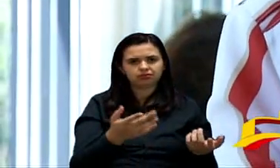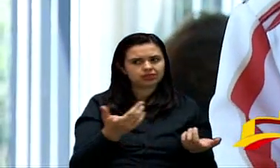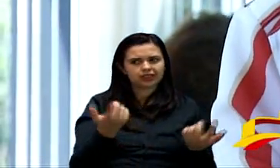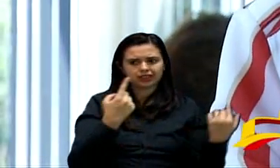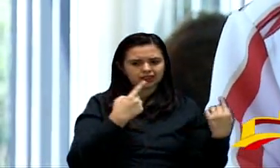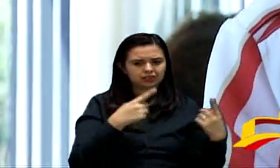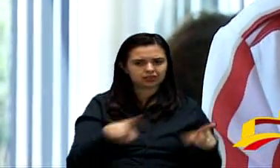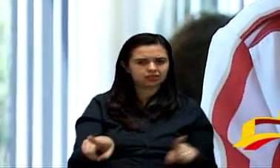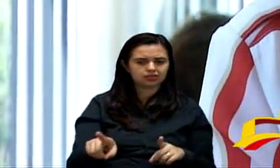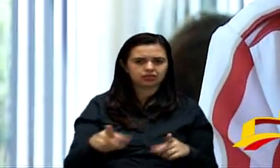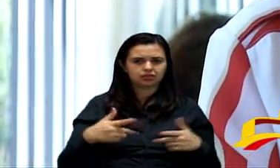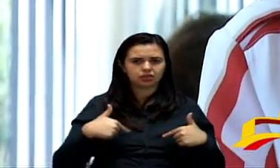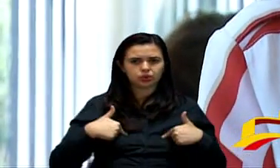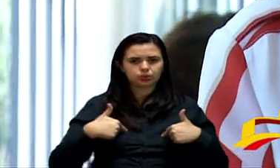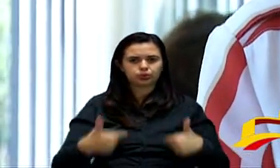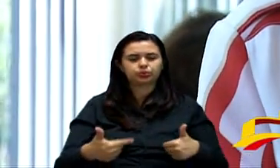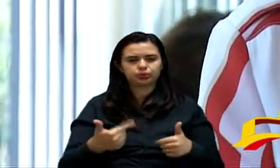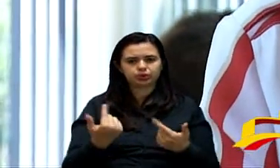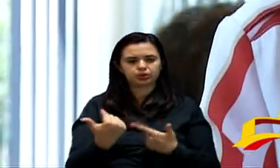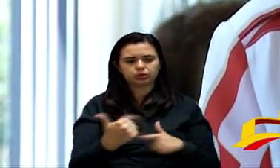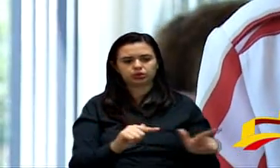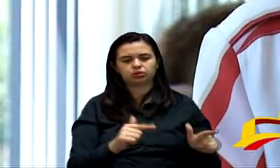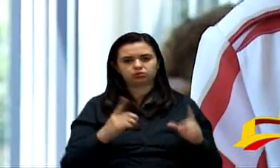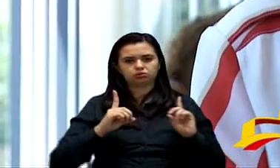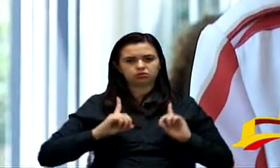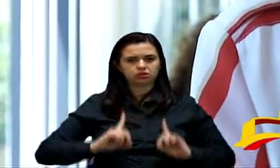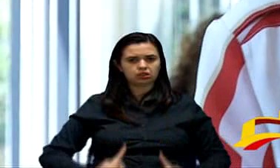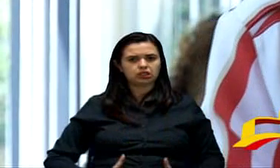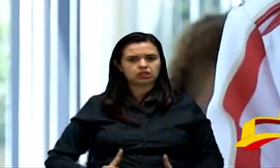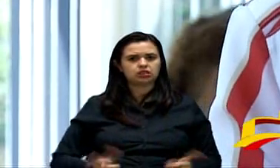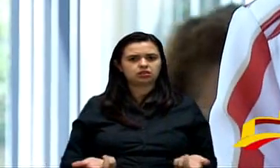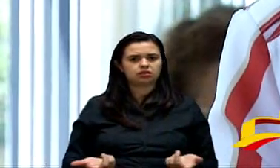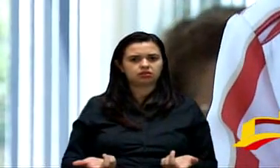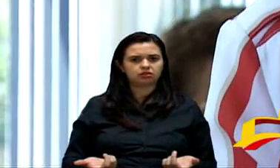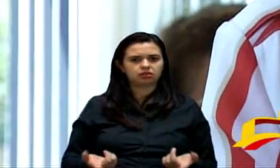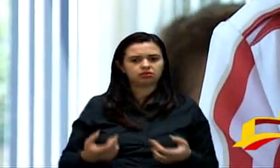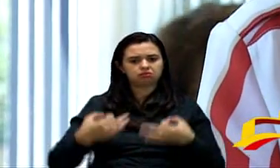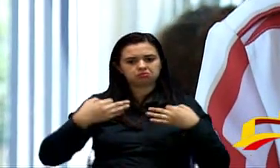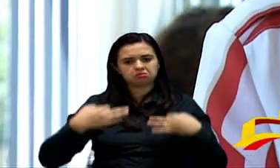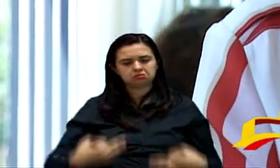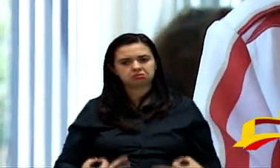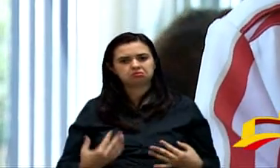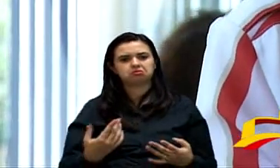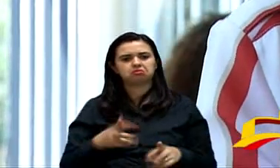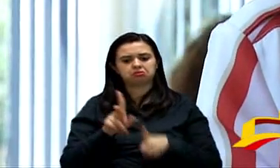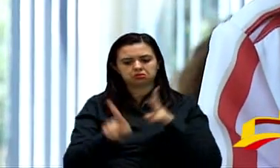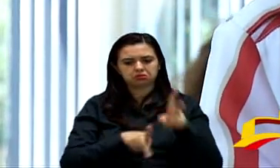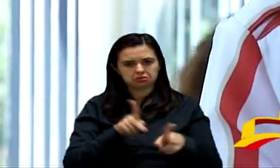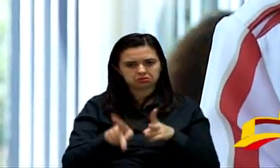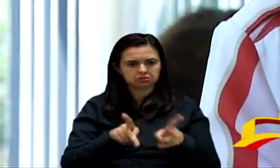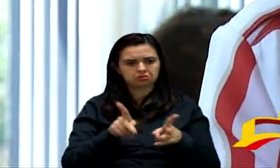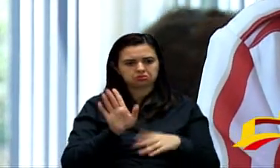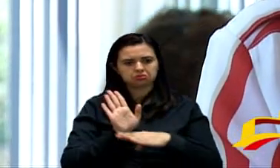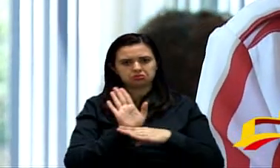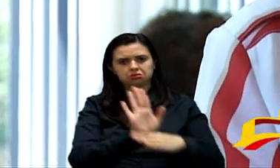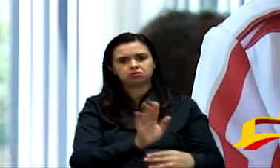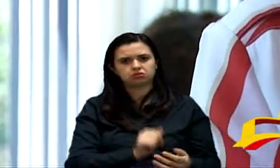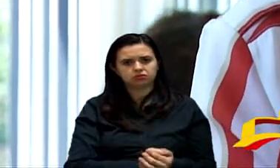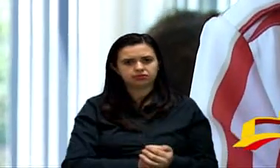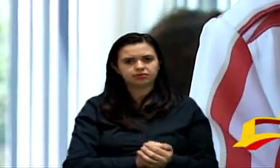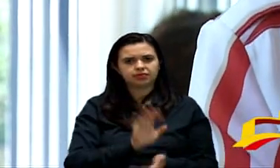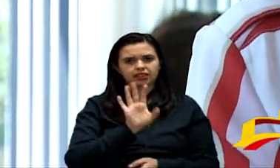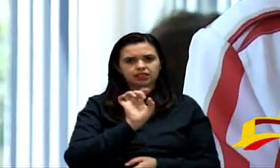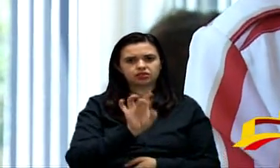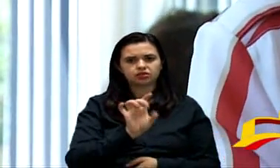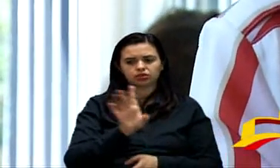defende a questão da justiça, não está defendendo a população, ele defende um setor. Porque quando é